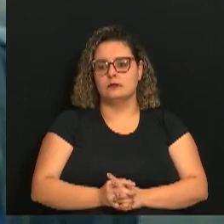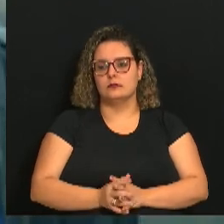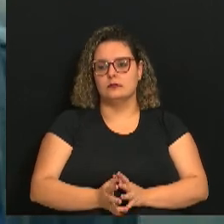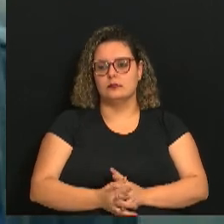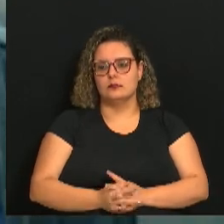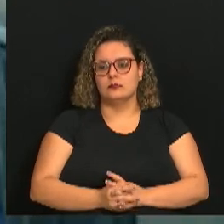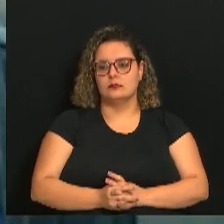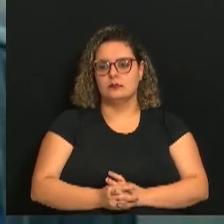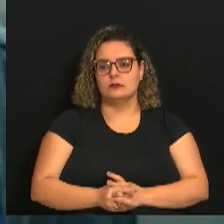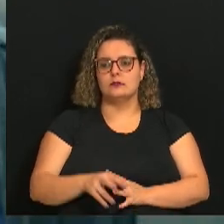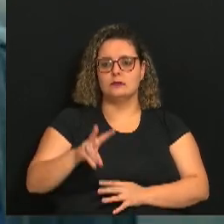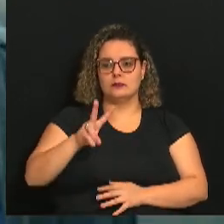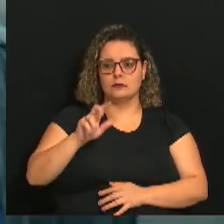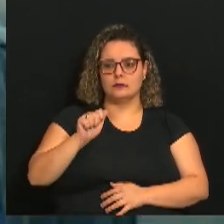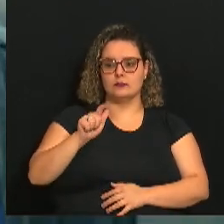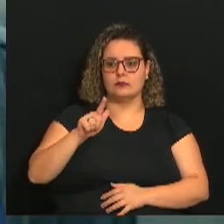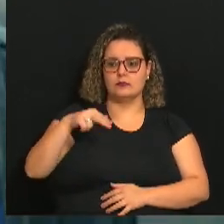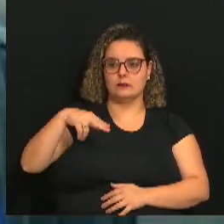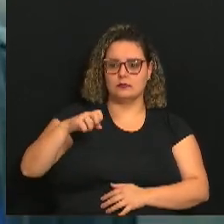Wagner, gostaria de falar?